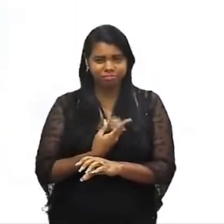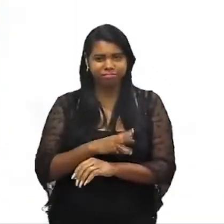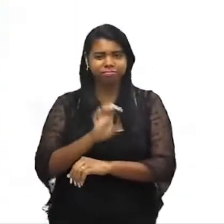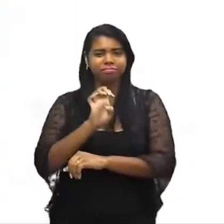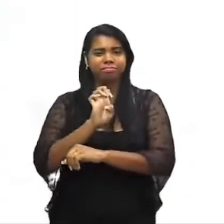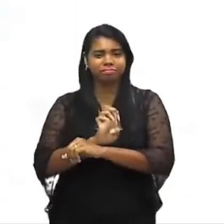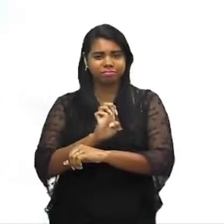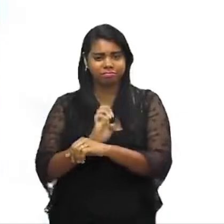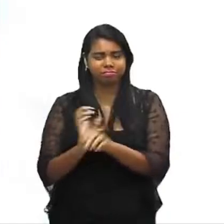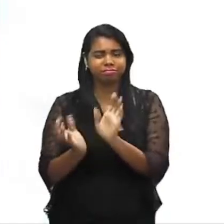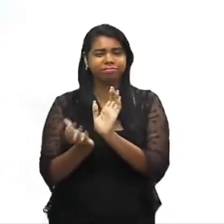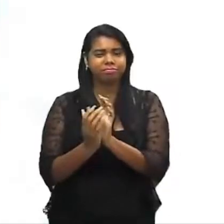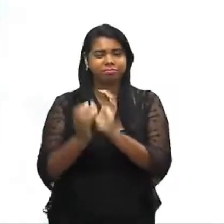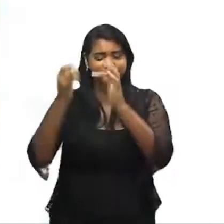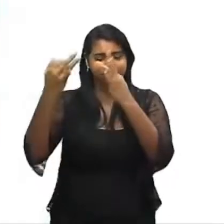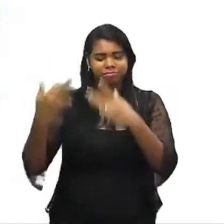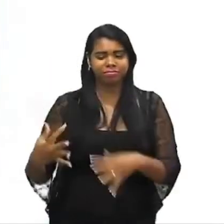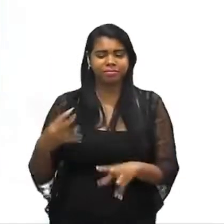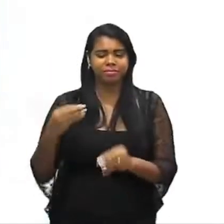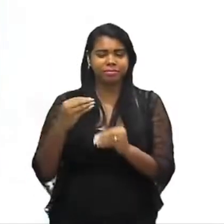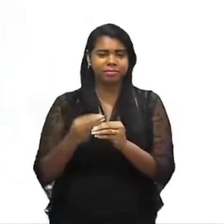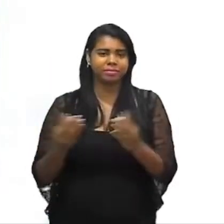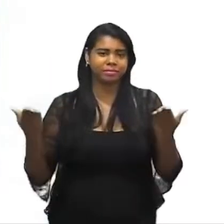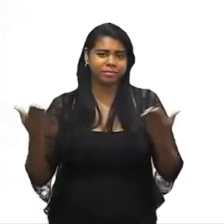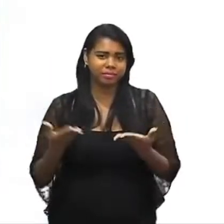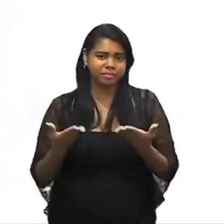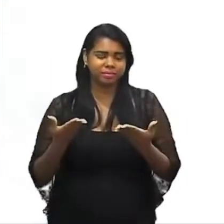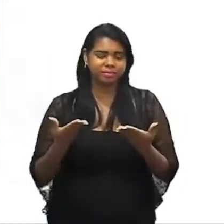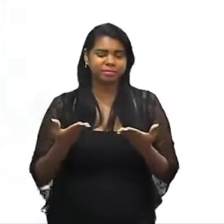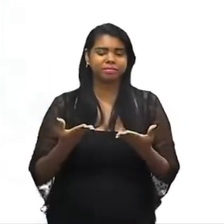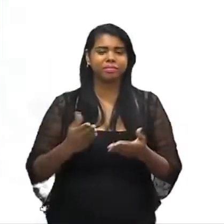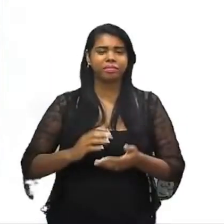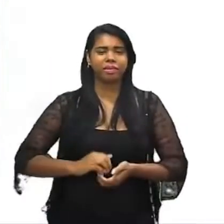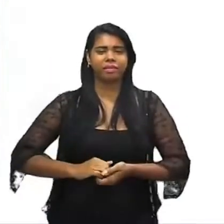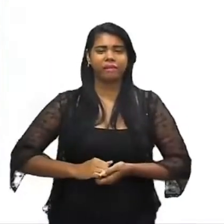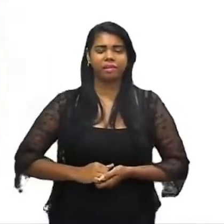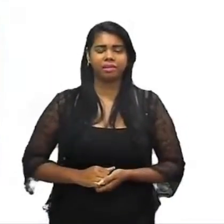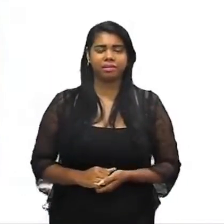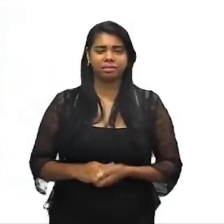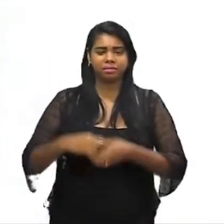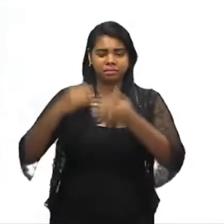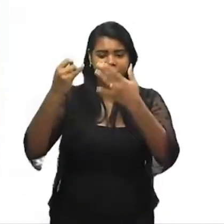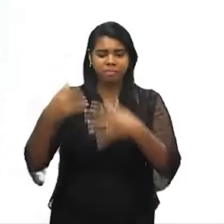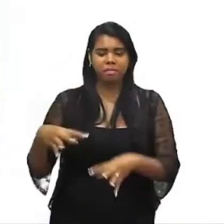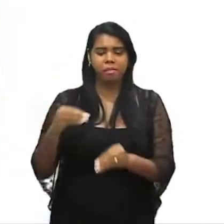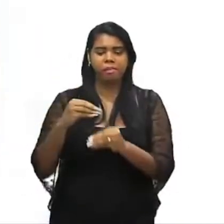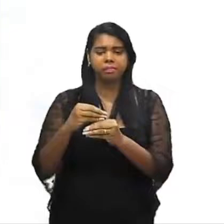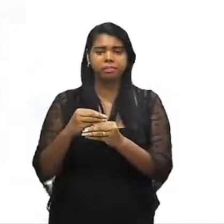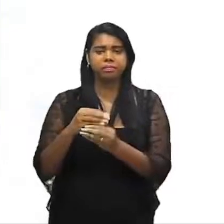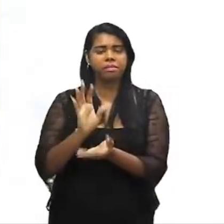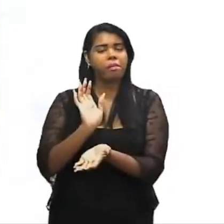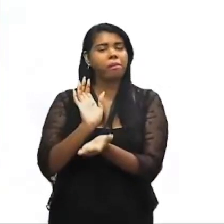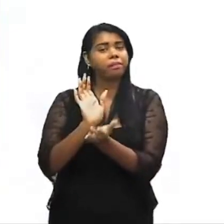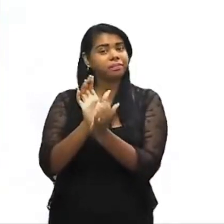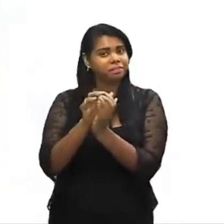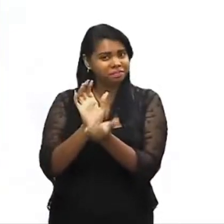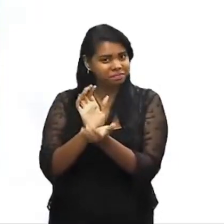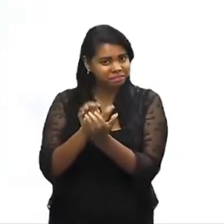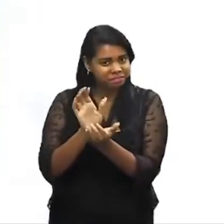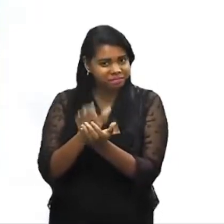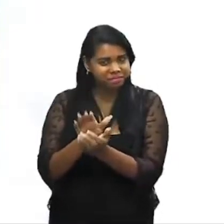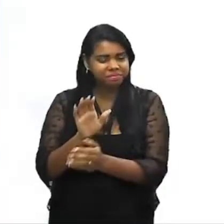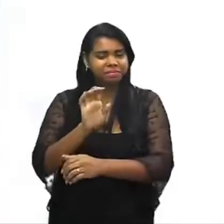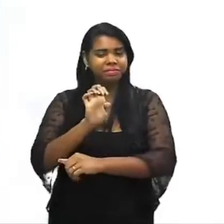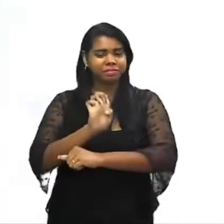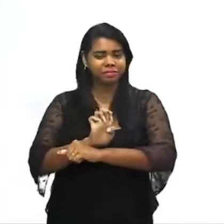estado, aqui falando mais uma vez das vertentes artísticas que fazem o nosso Pernambuco, que fazem o nosso estado.